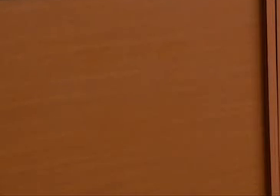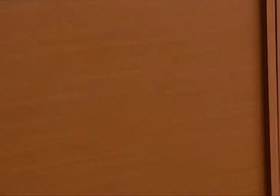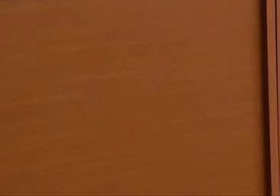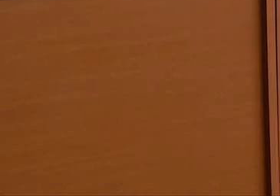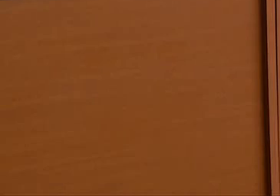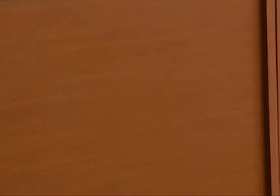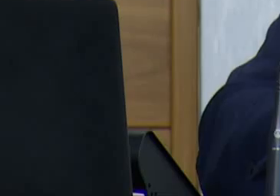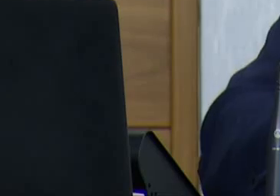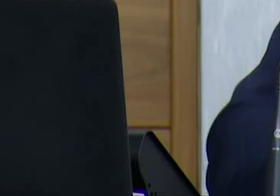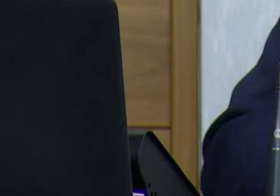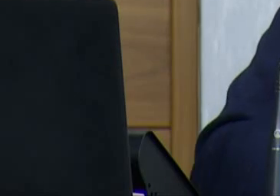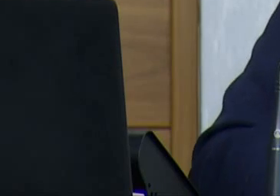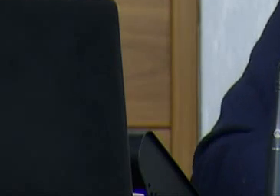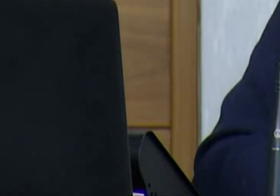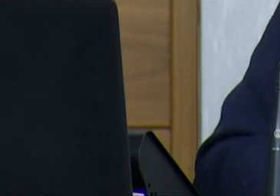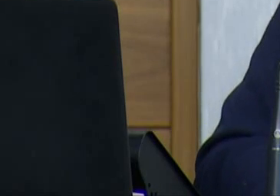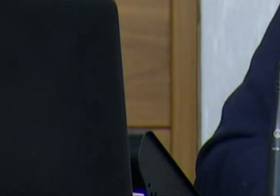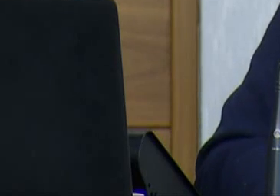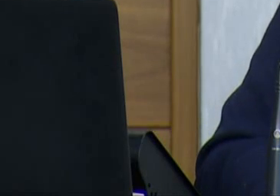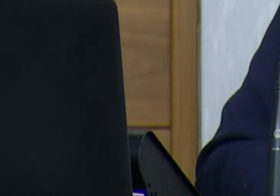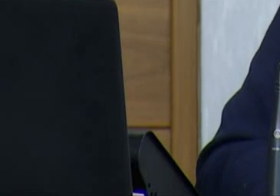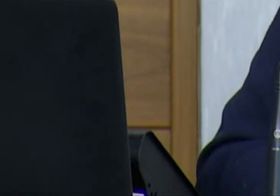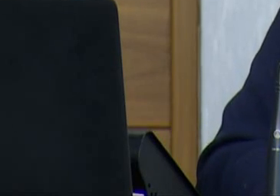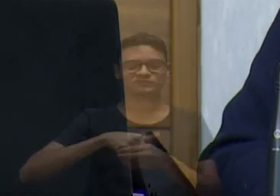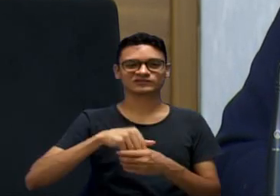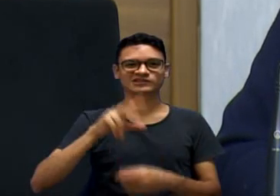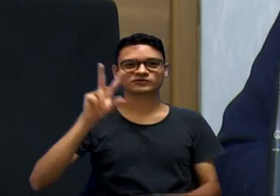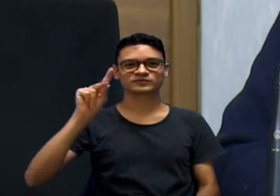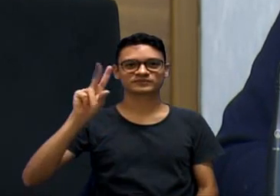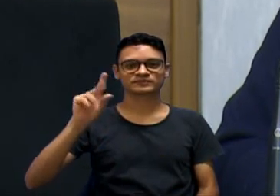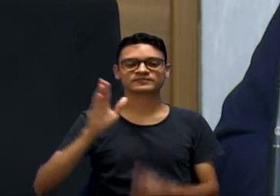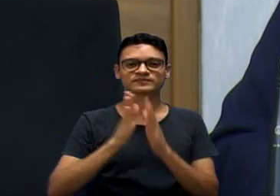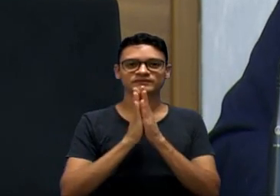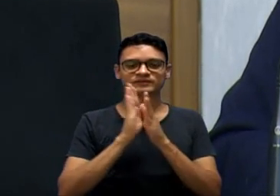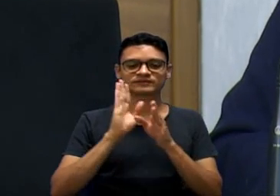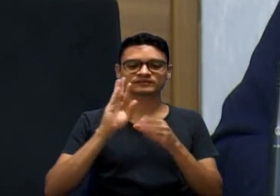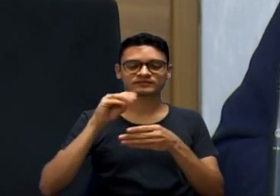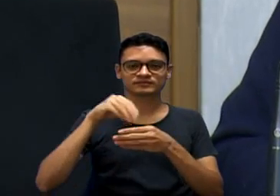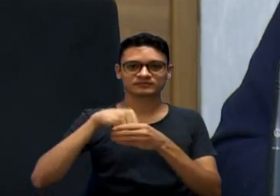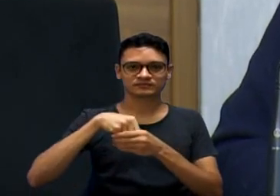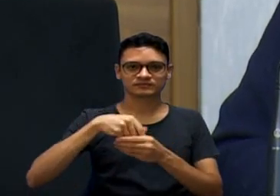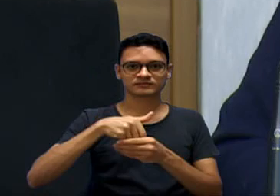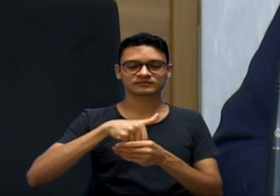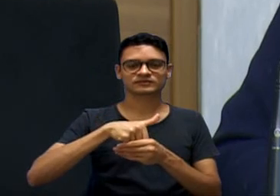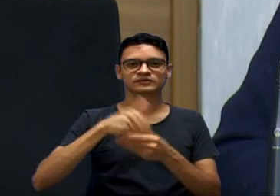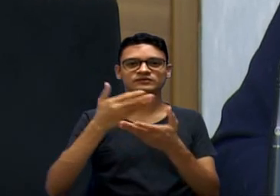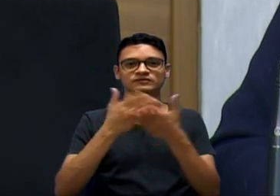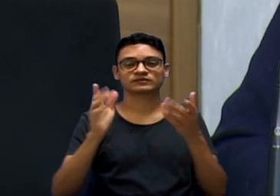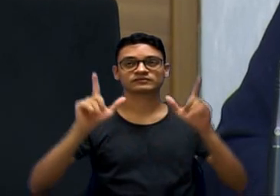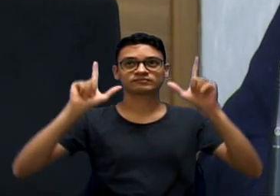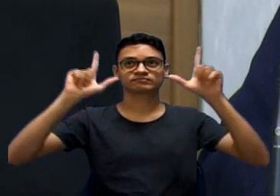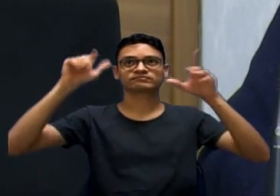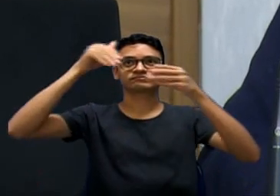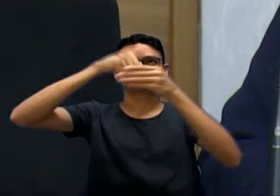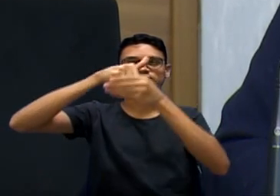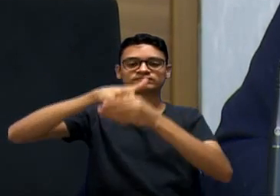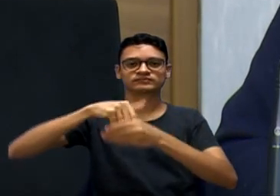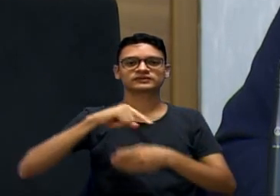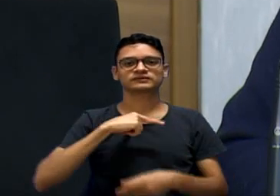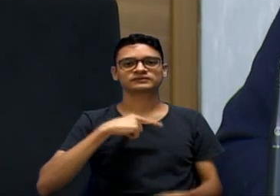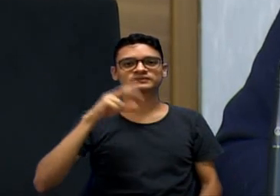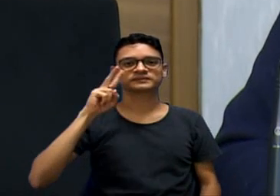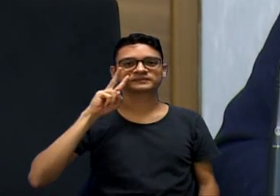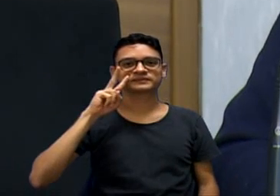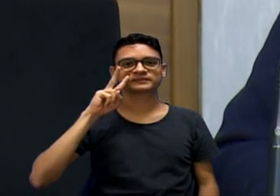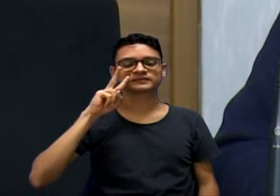Vereador Pérez, o voto. Vereador Vinícius, por favor. Senhores vereadores, tem uma votação no painel. Vereador Vitão